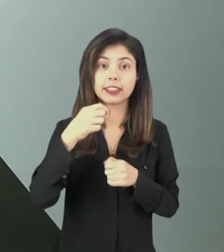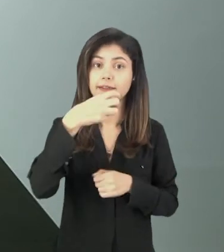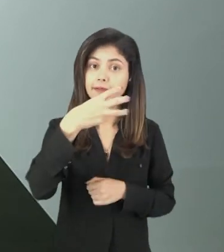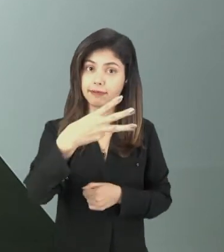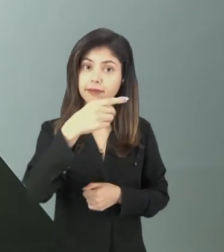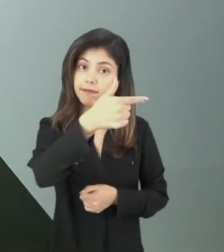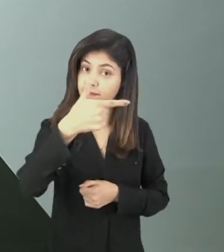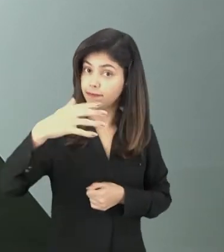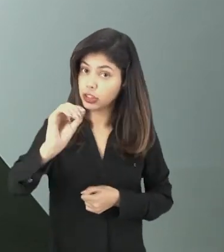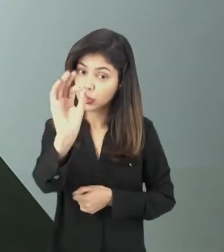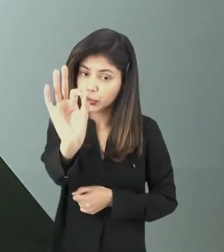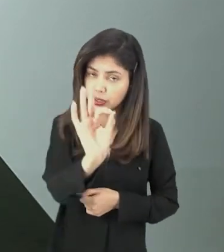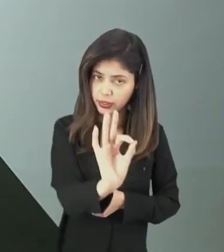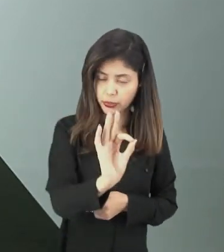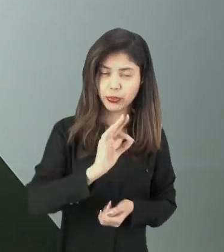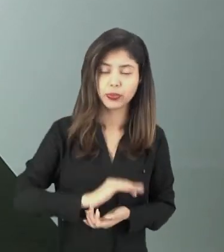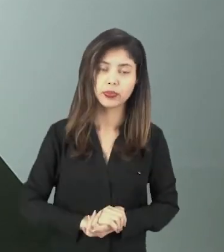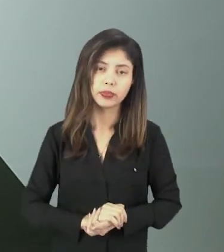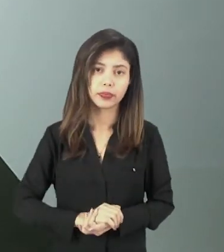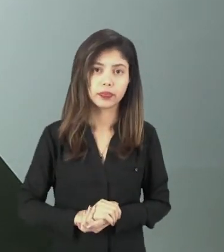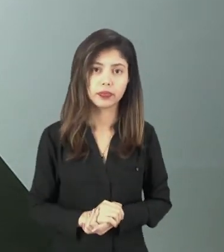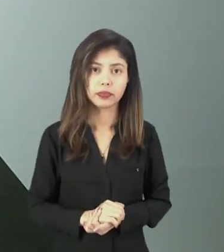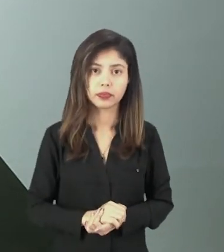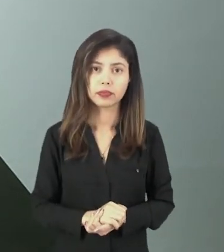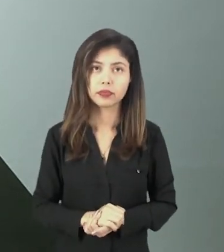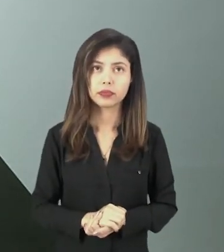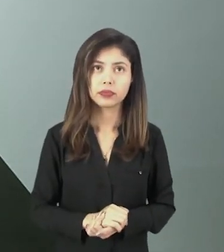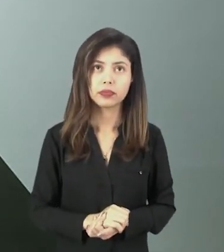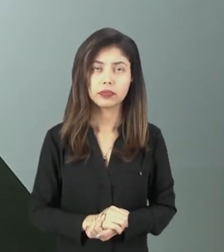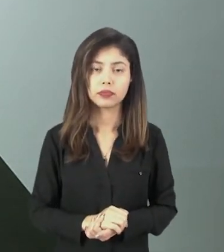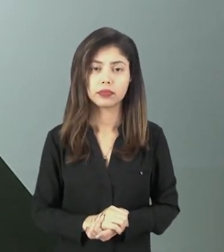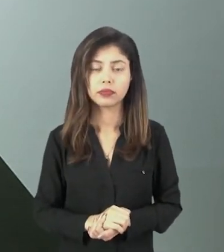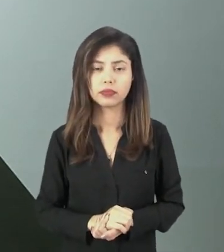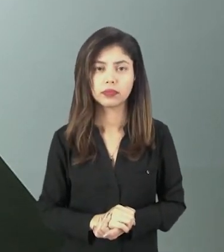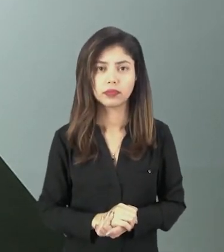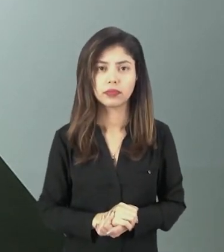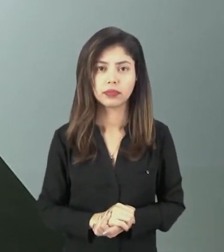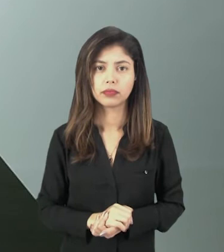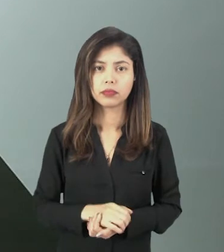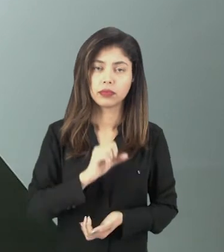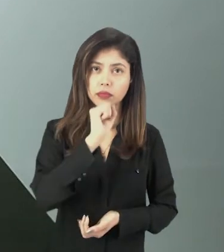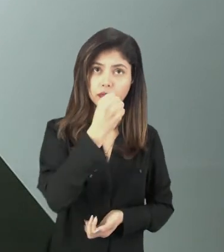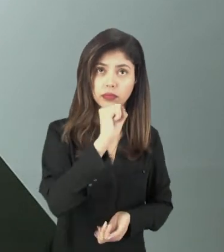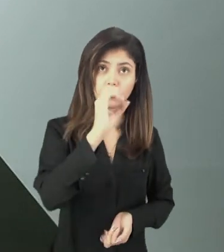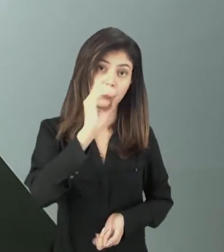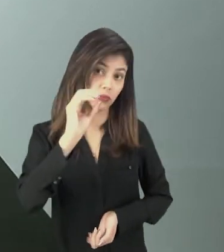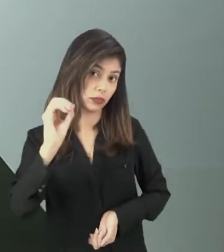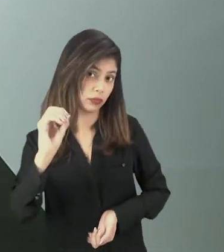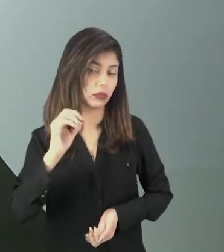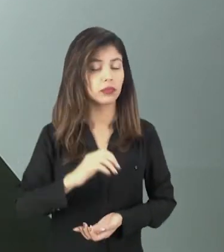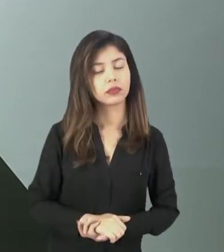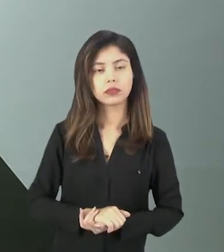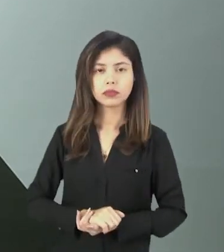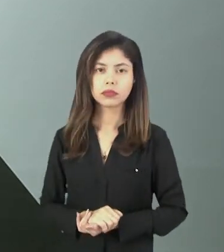vinte por cento e vinte por cento de 800